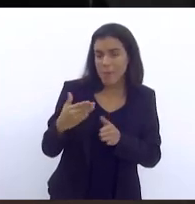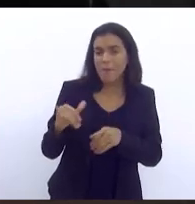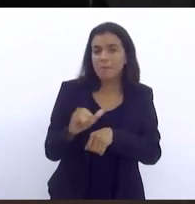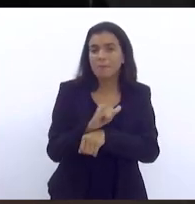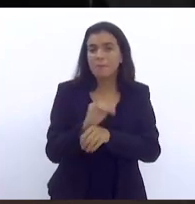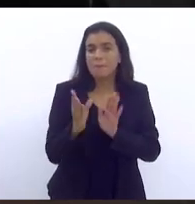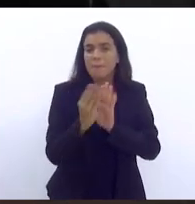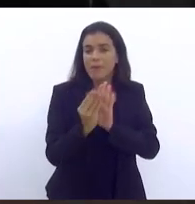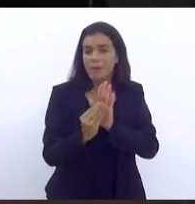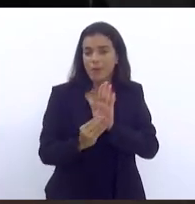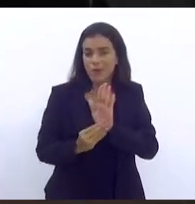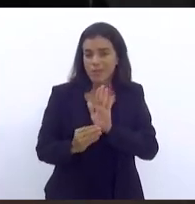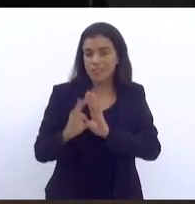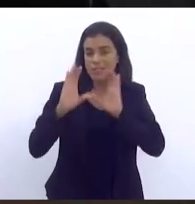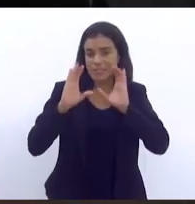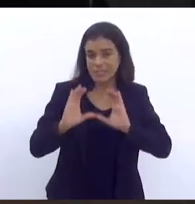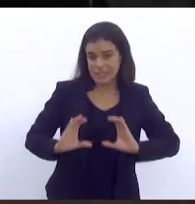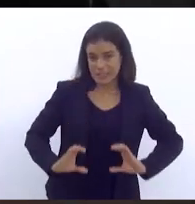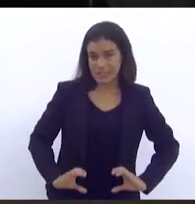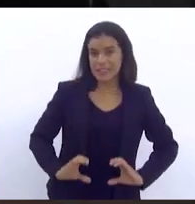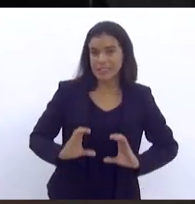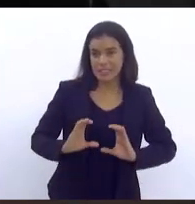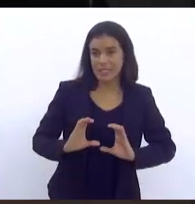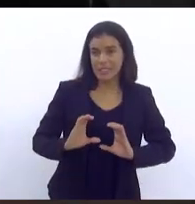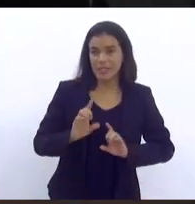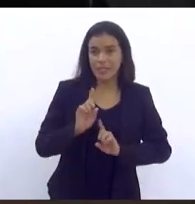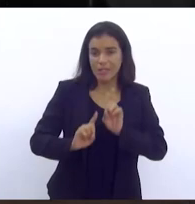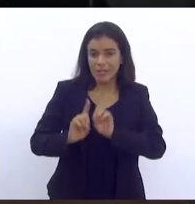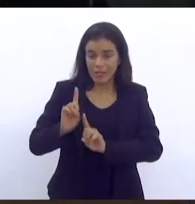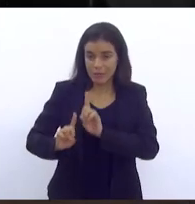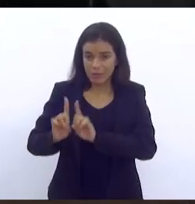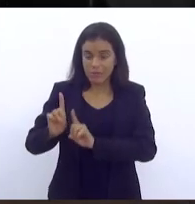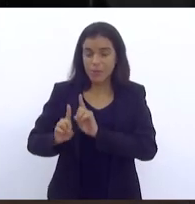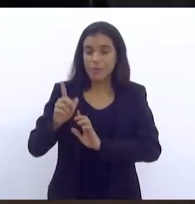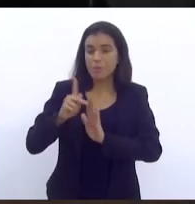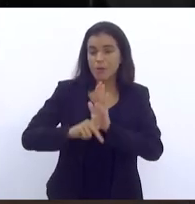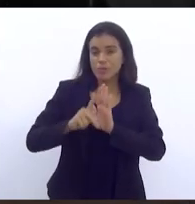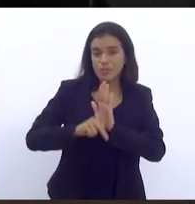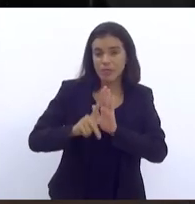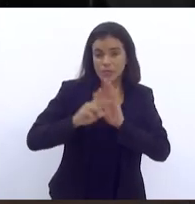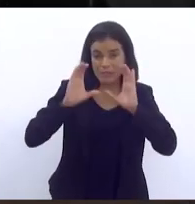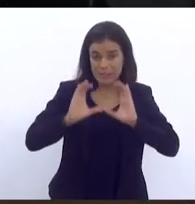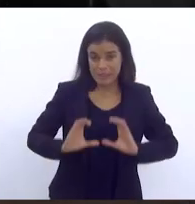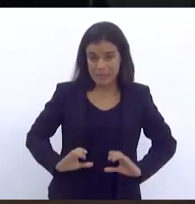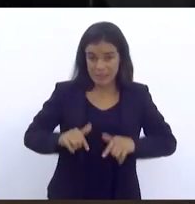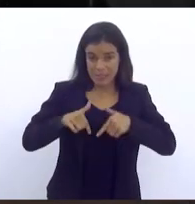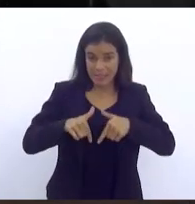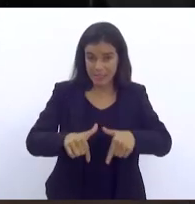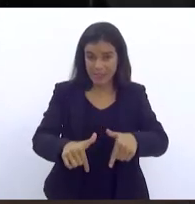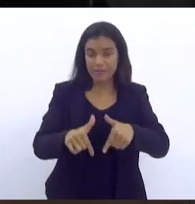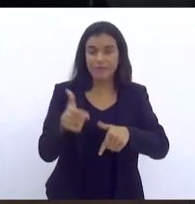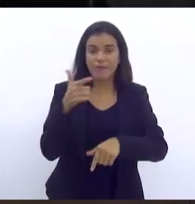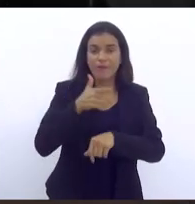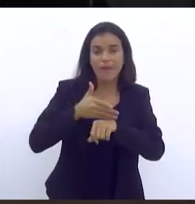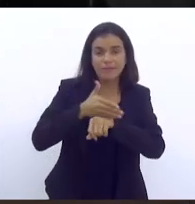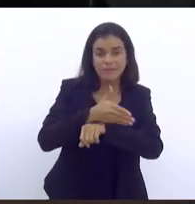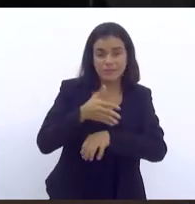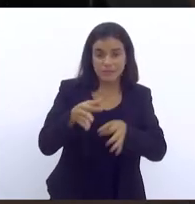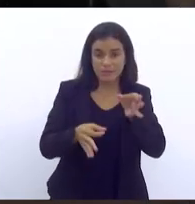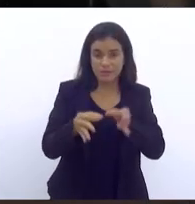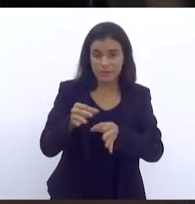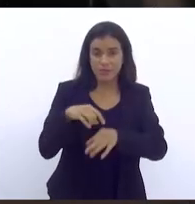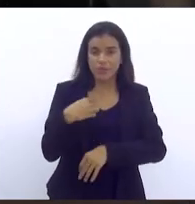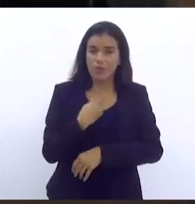indicadores de cidadania que é do de um projeto chamado cidadania ativa e acesso à justiça e nós